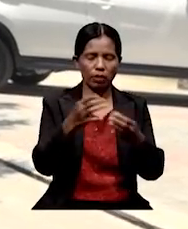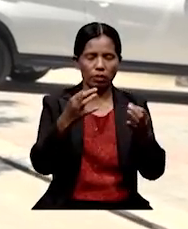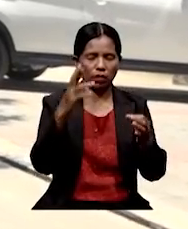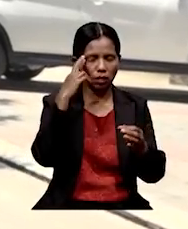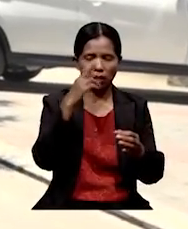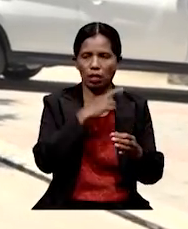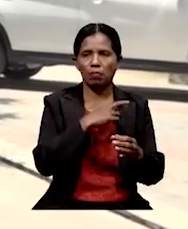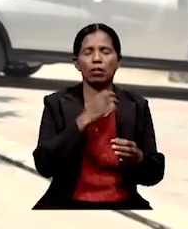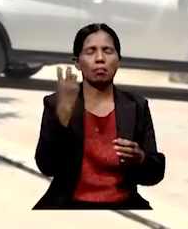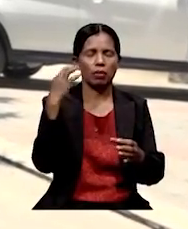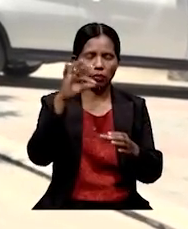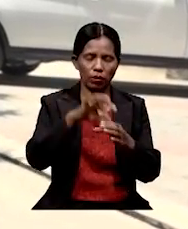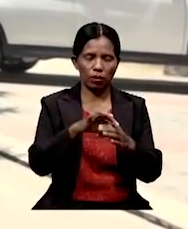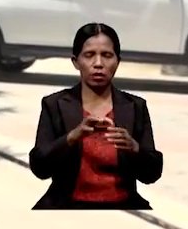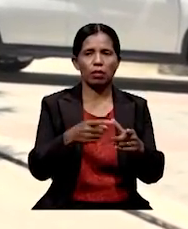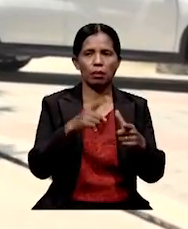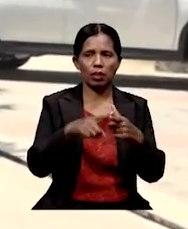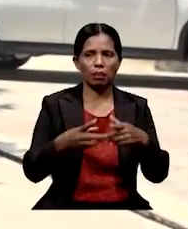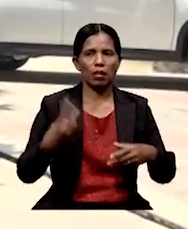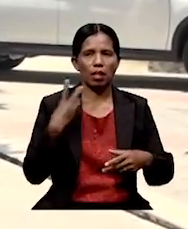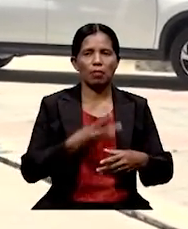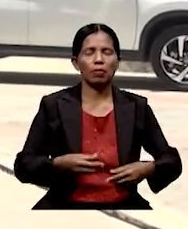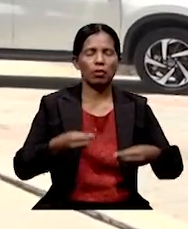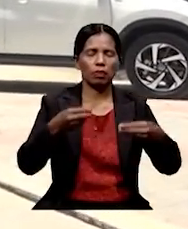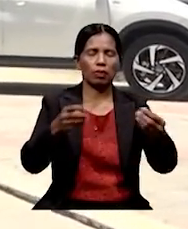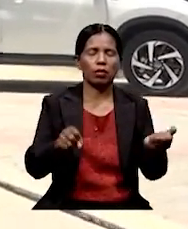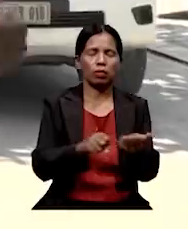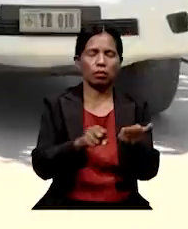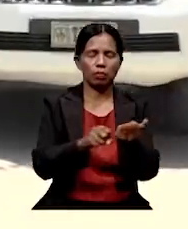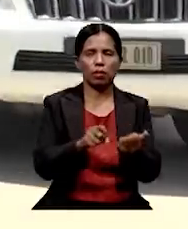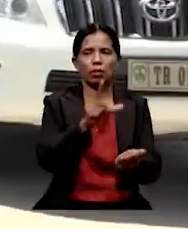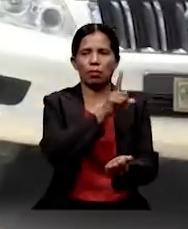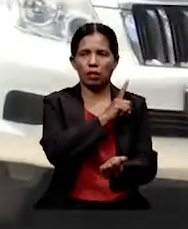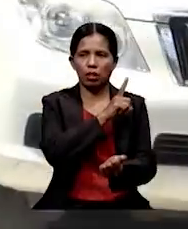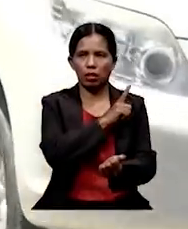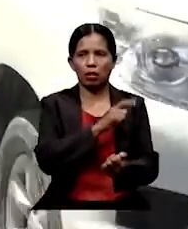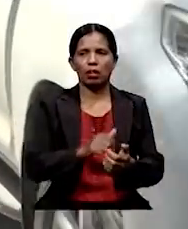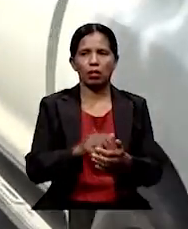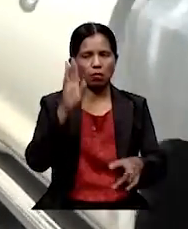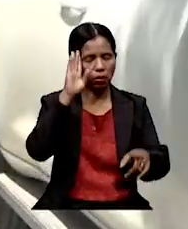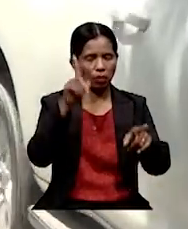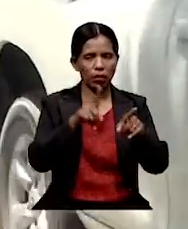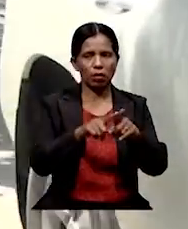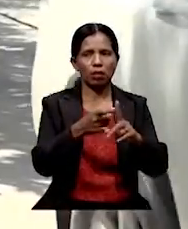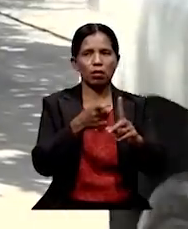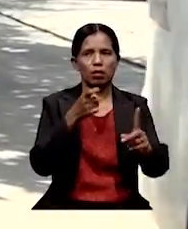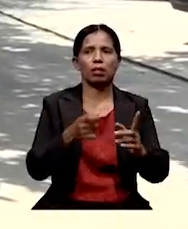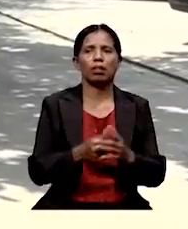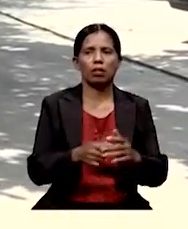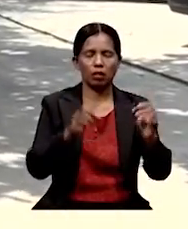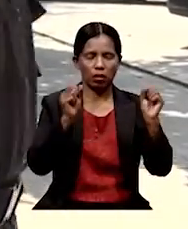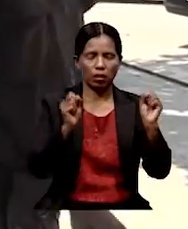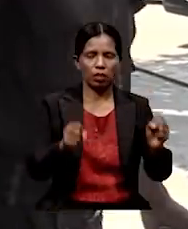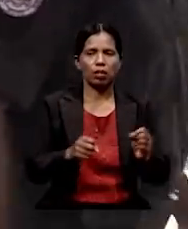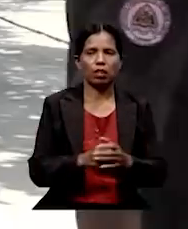sambotaona, irpali ya makara ko palimos apoyanti baya mau lere, mau botse na dehusi prenti armada maine tin palu